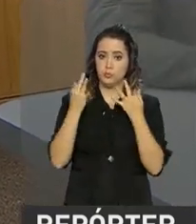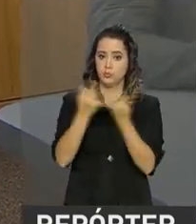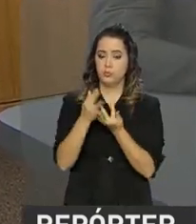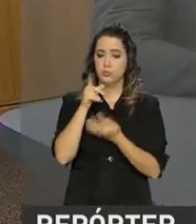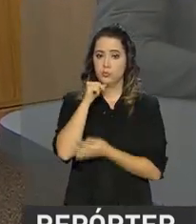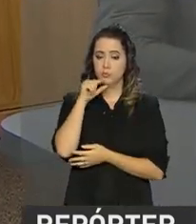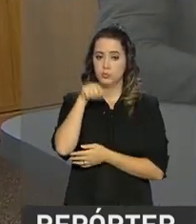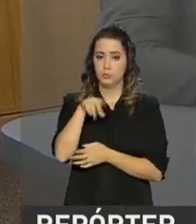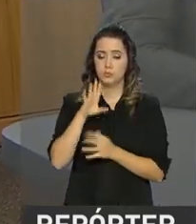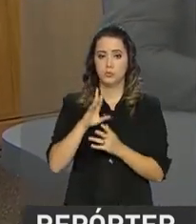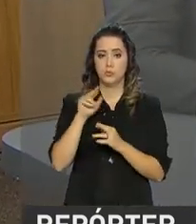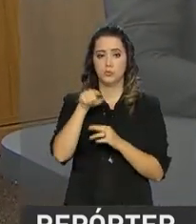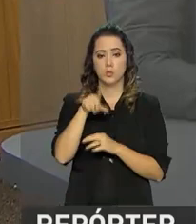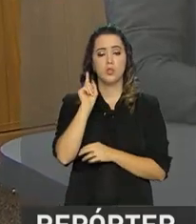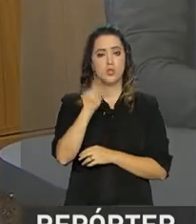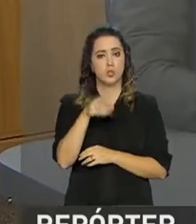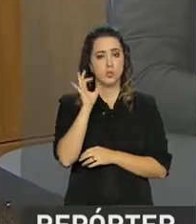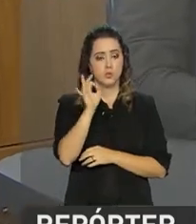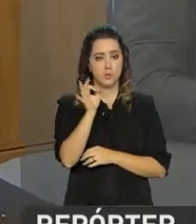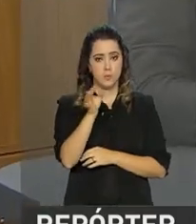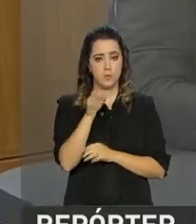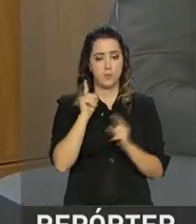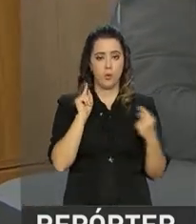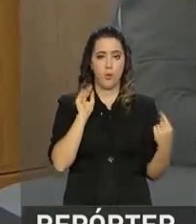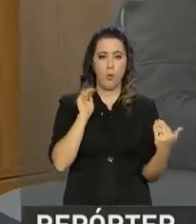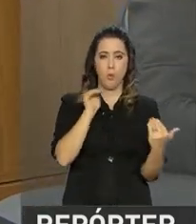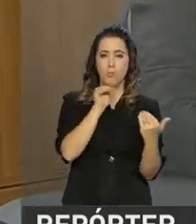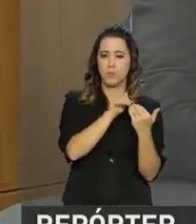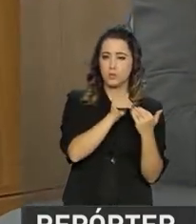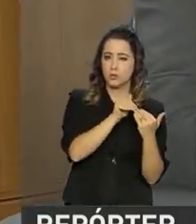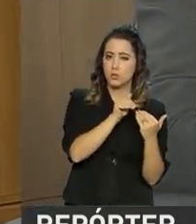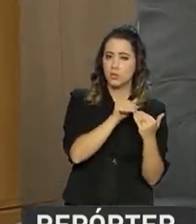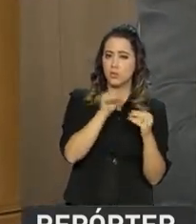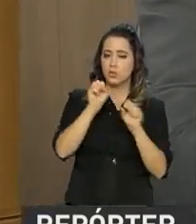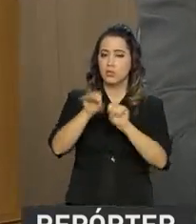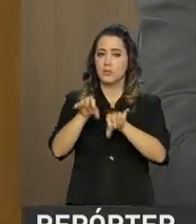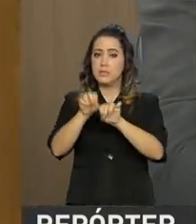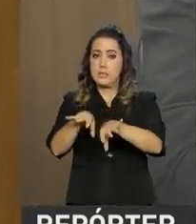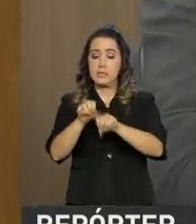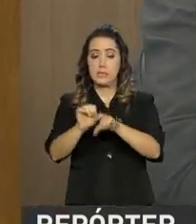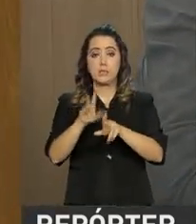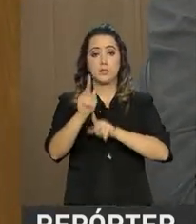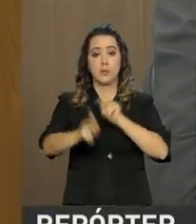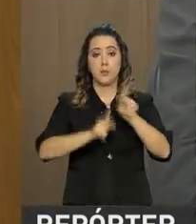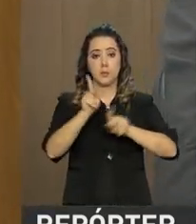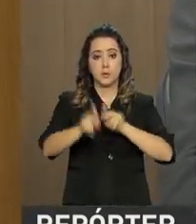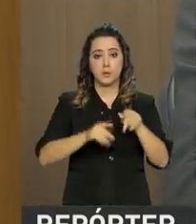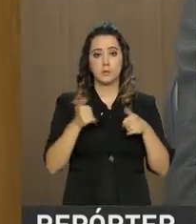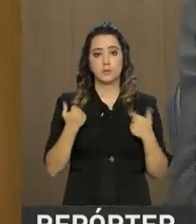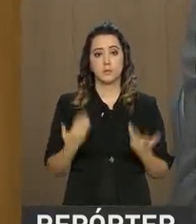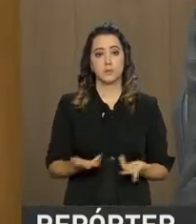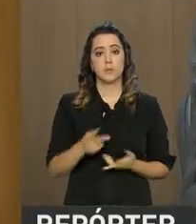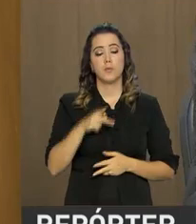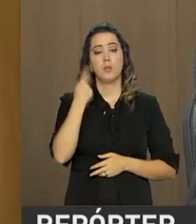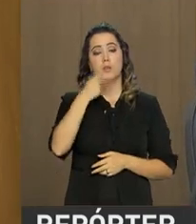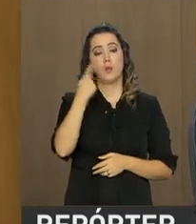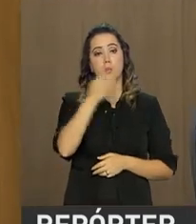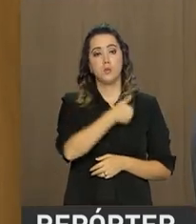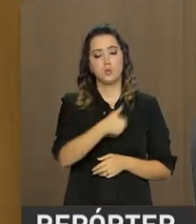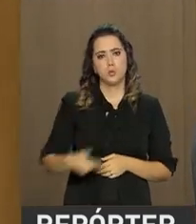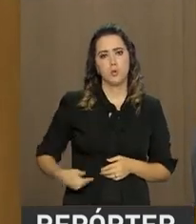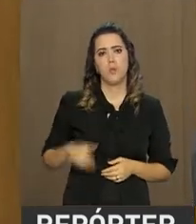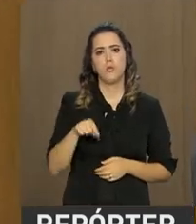ele é justamente na oitava versão focar na questão da educação população e que a política pública